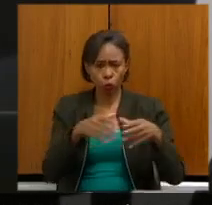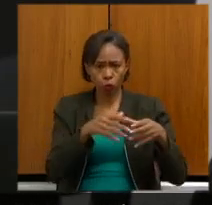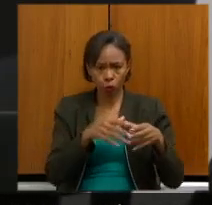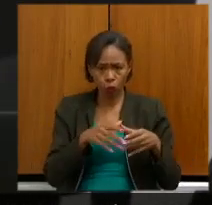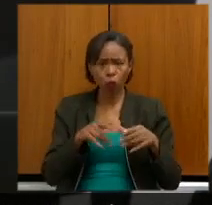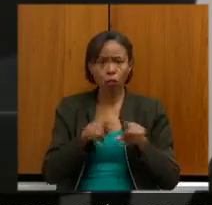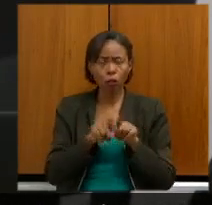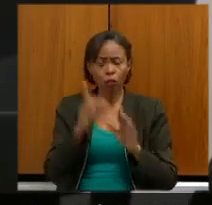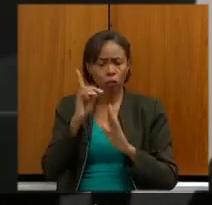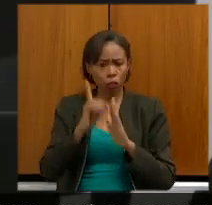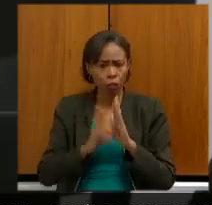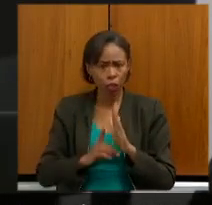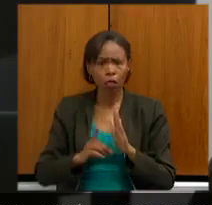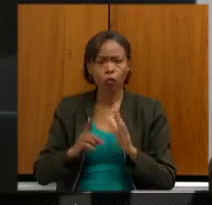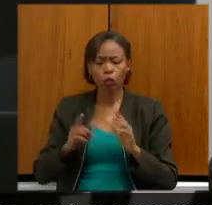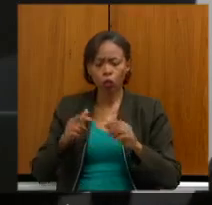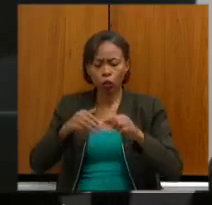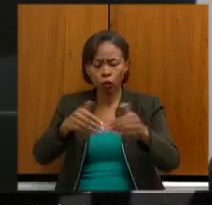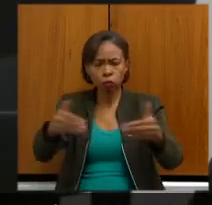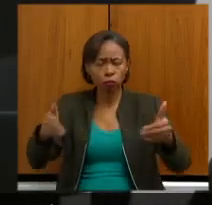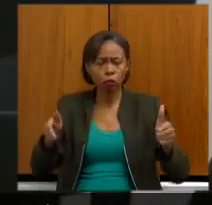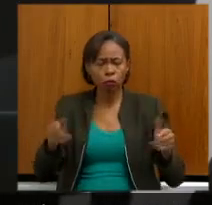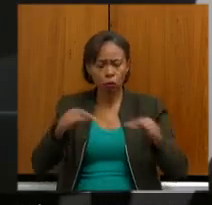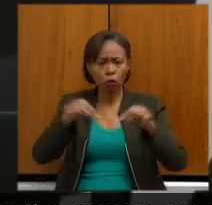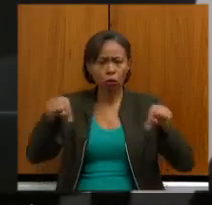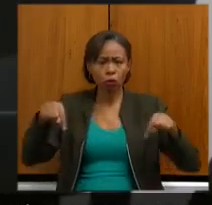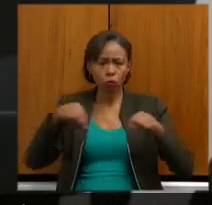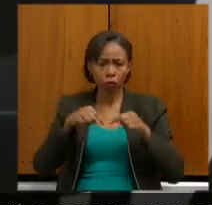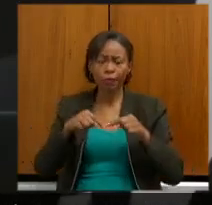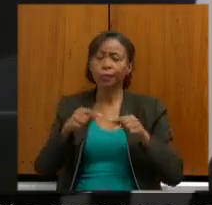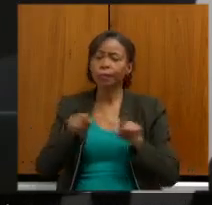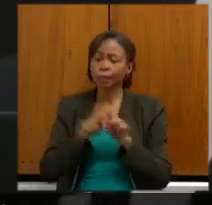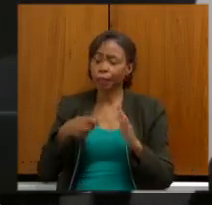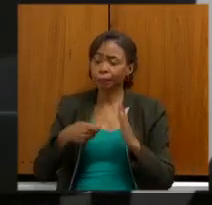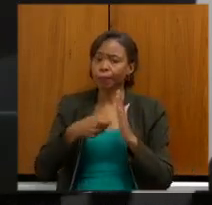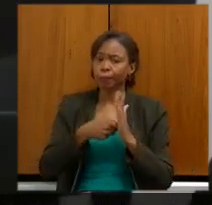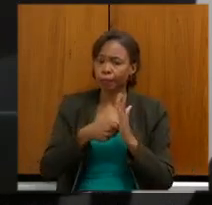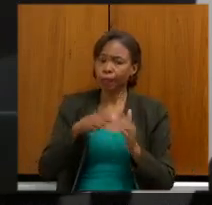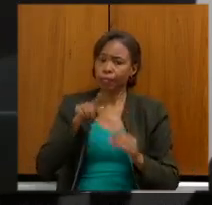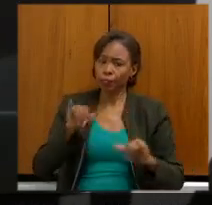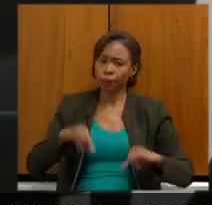demarcação de território e graves ameaças sofridas por essa população